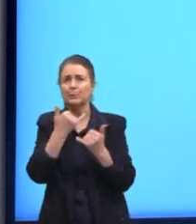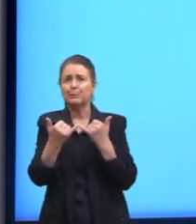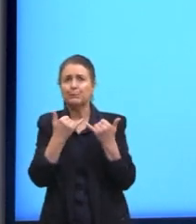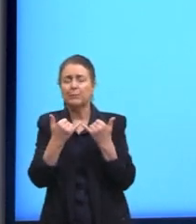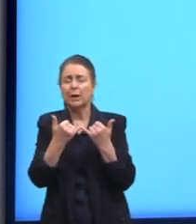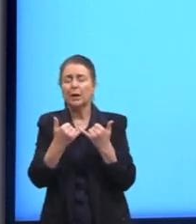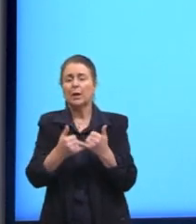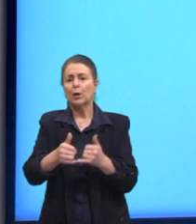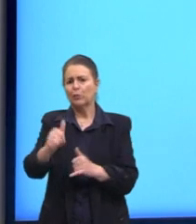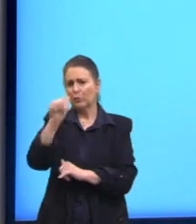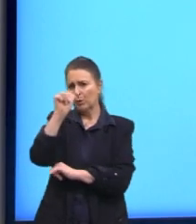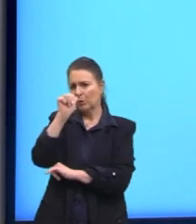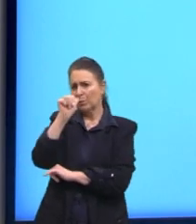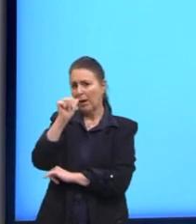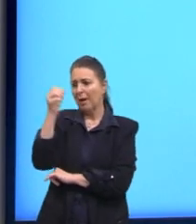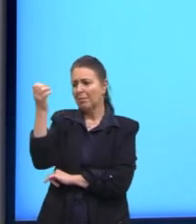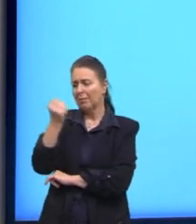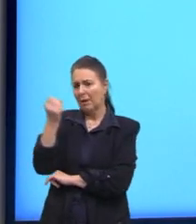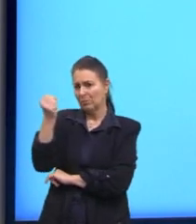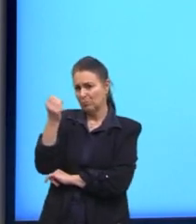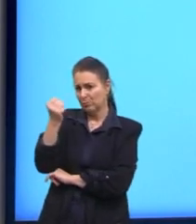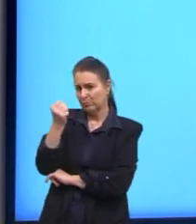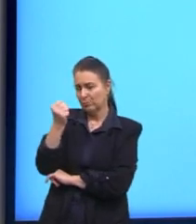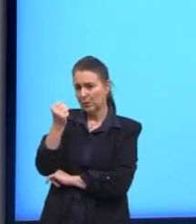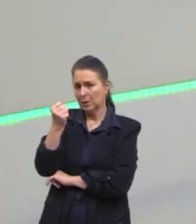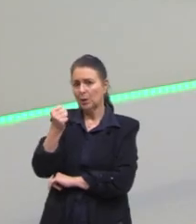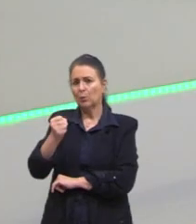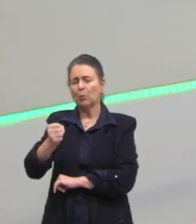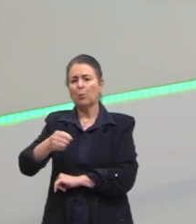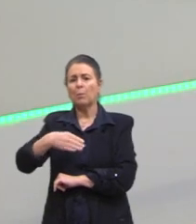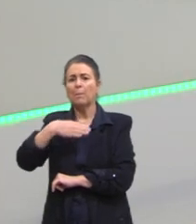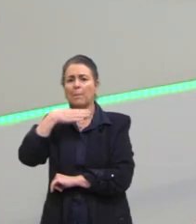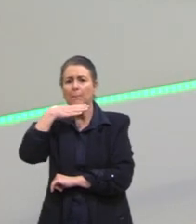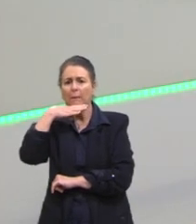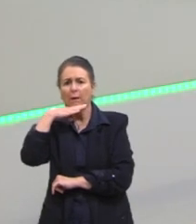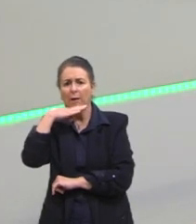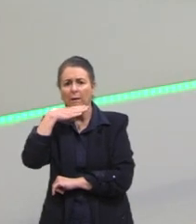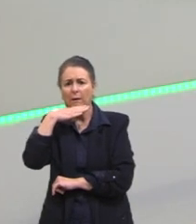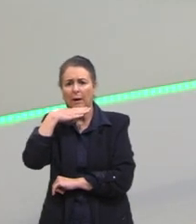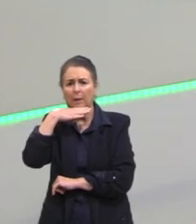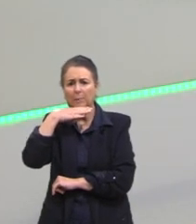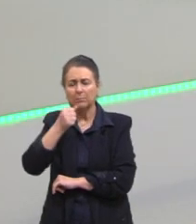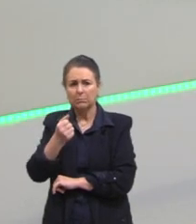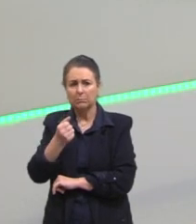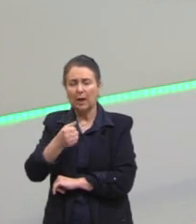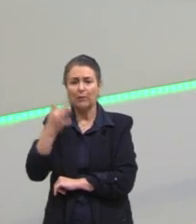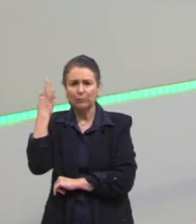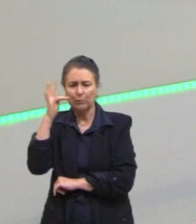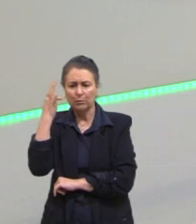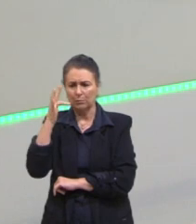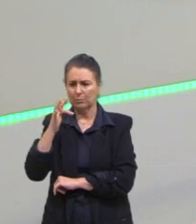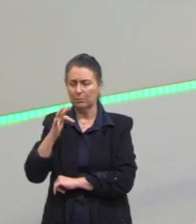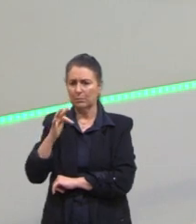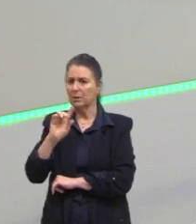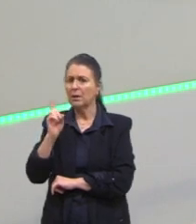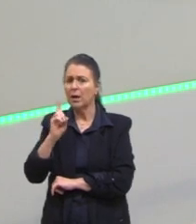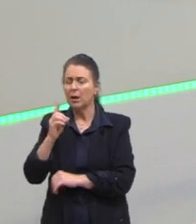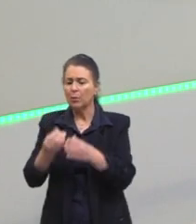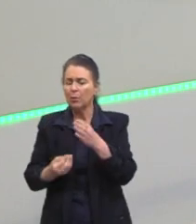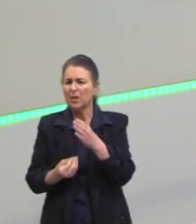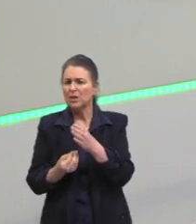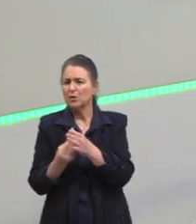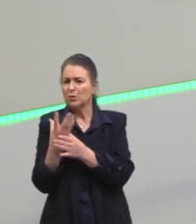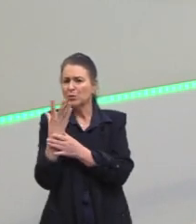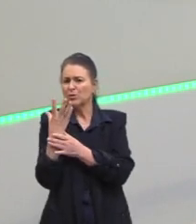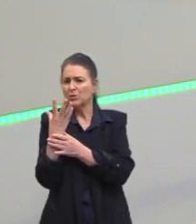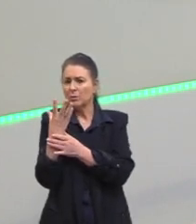manga, a pessoa morre, faz mal. E, na verdade, não. Esse mito aí do leite com manga, ele vai surgir lá antigamente,